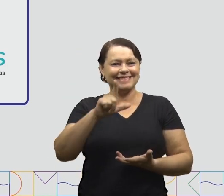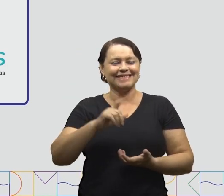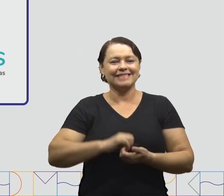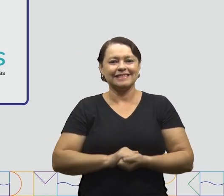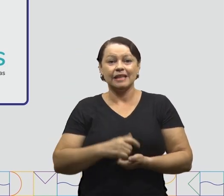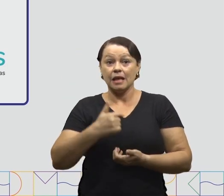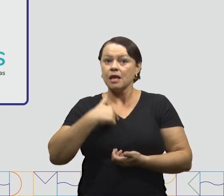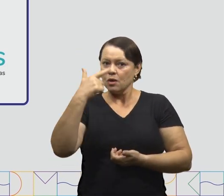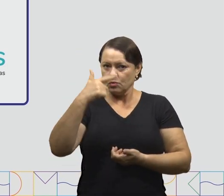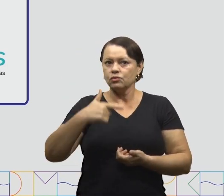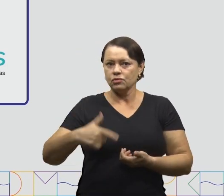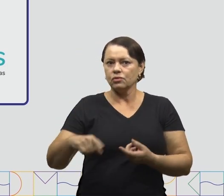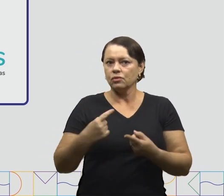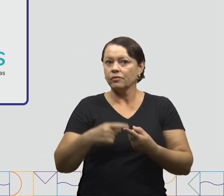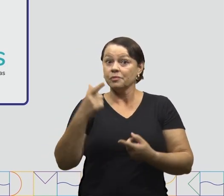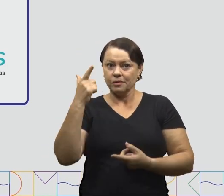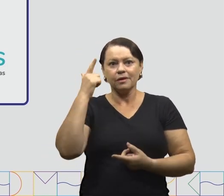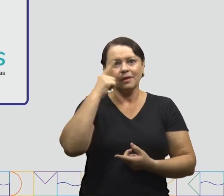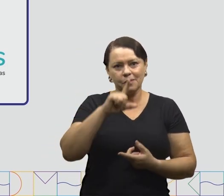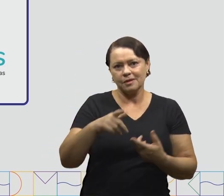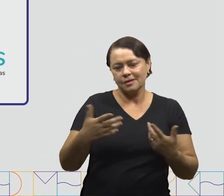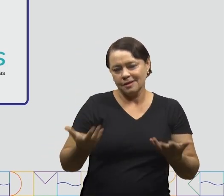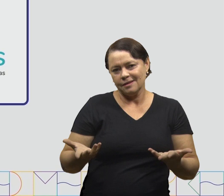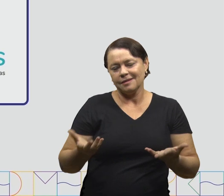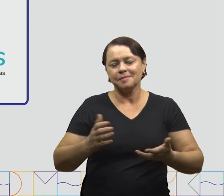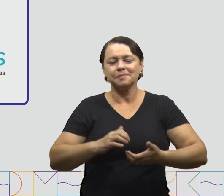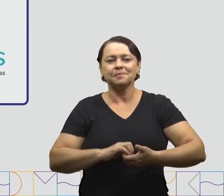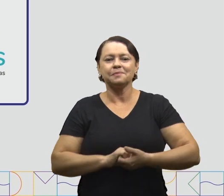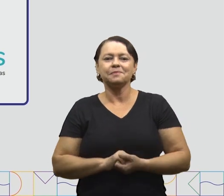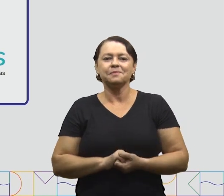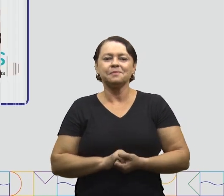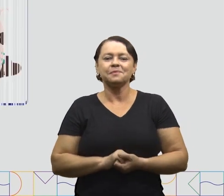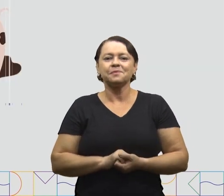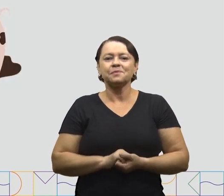Eba, acertei. Agora é minha vez de novo, já que eu acertei.